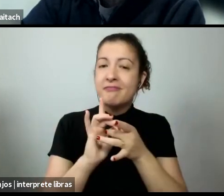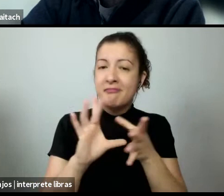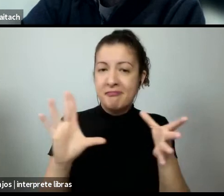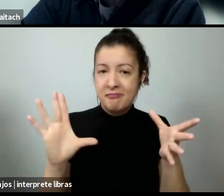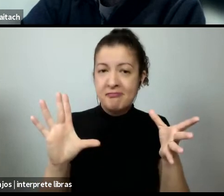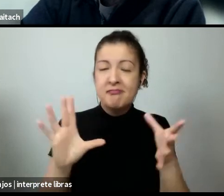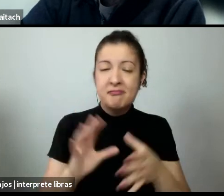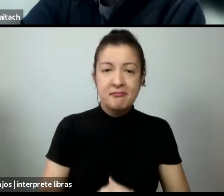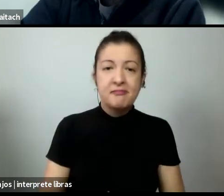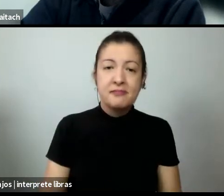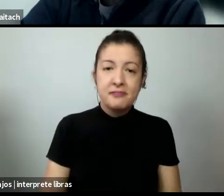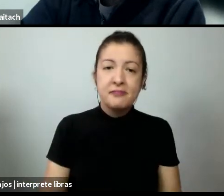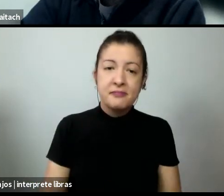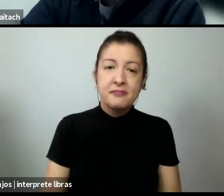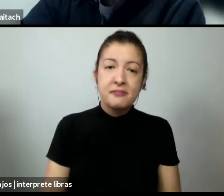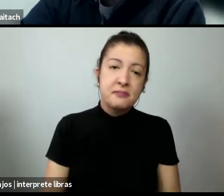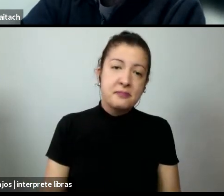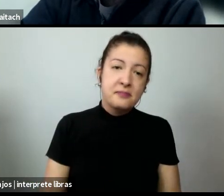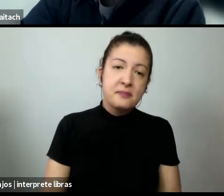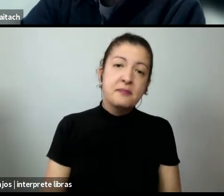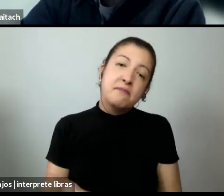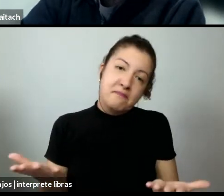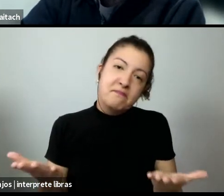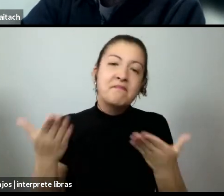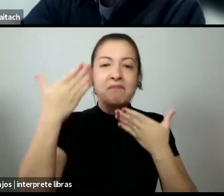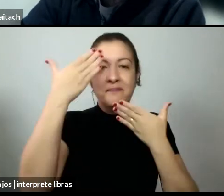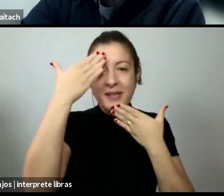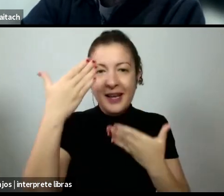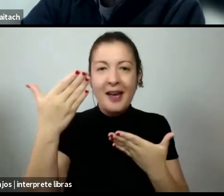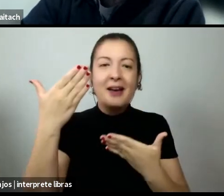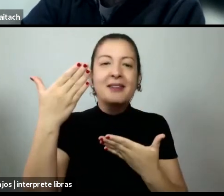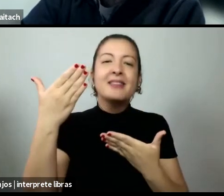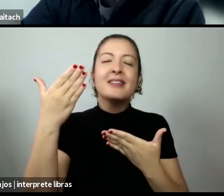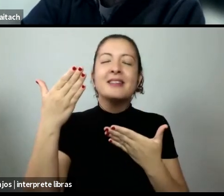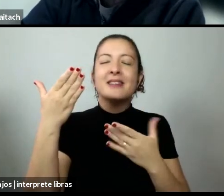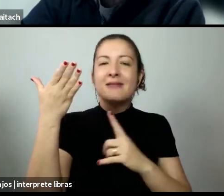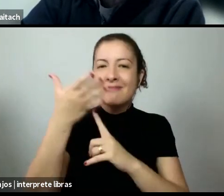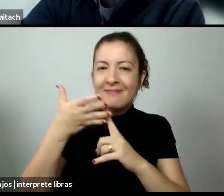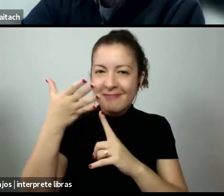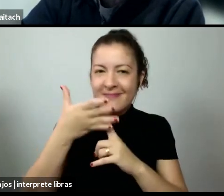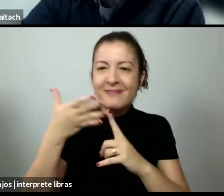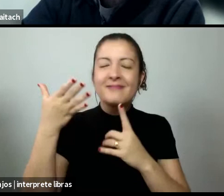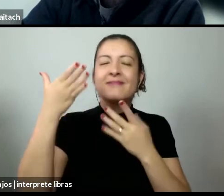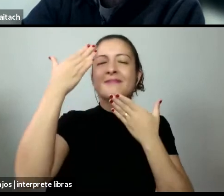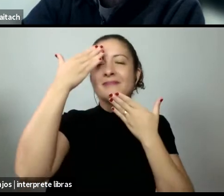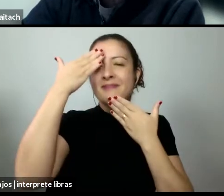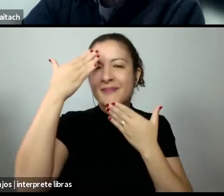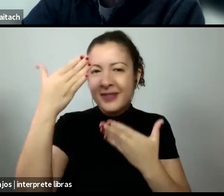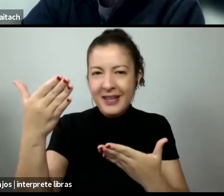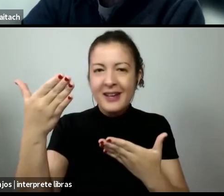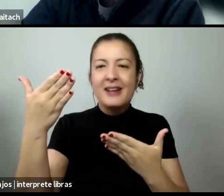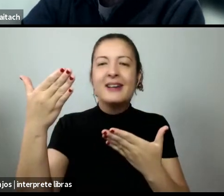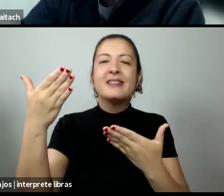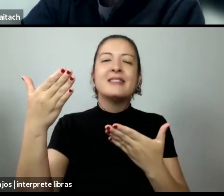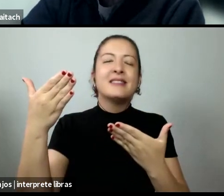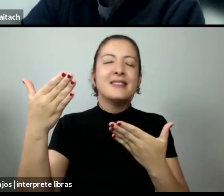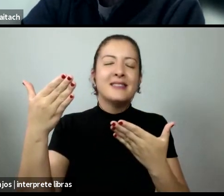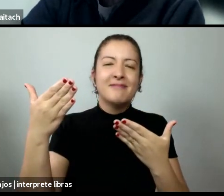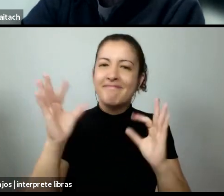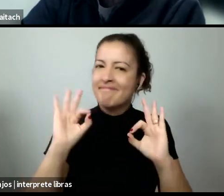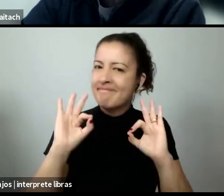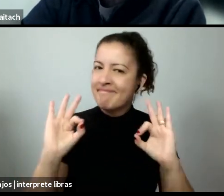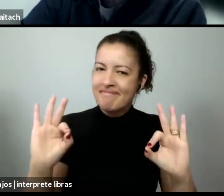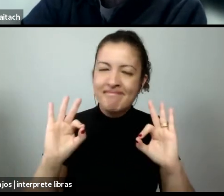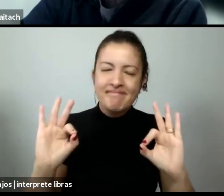pouco, e agradeço novamente imensamente por suas contribuições, por sua excelente fala,